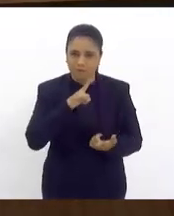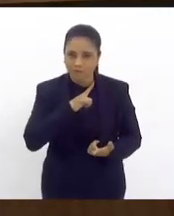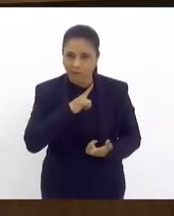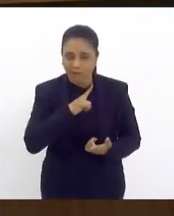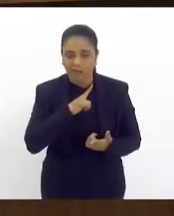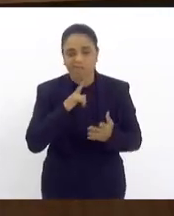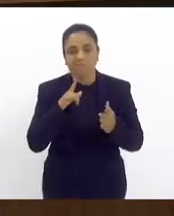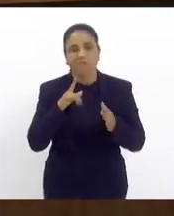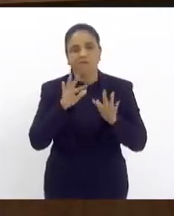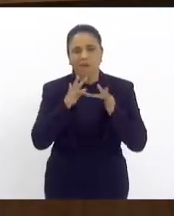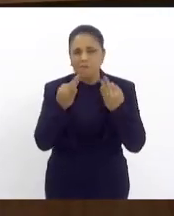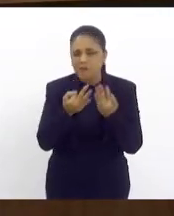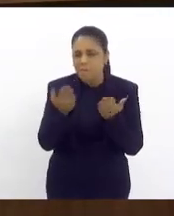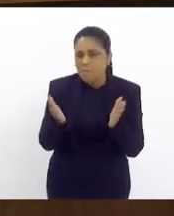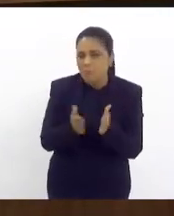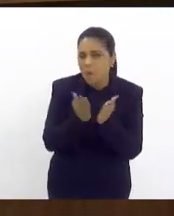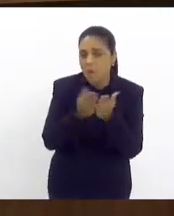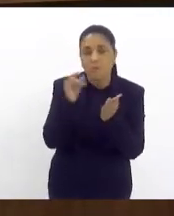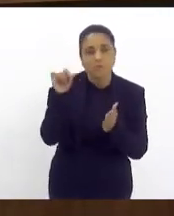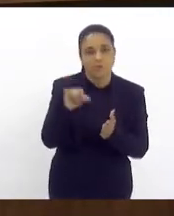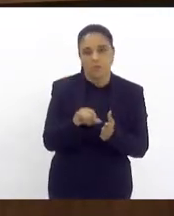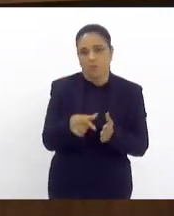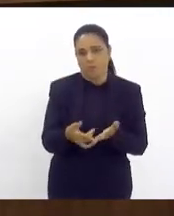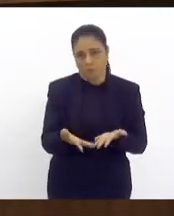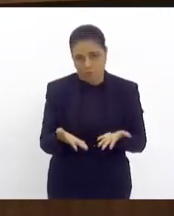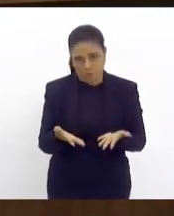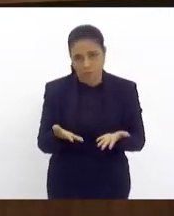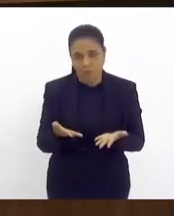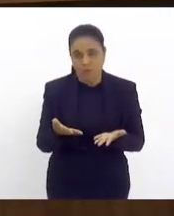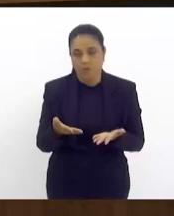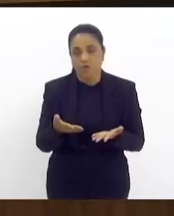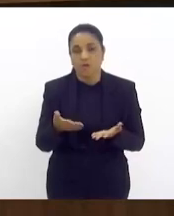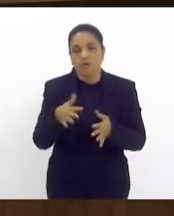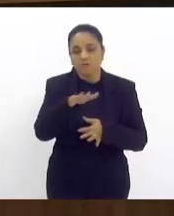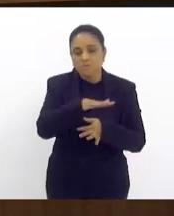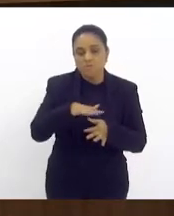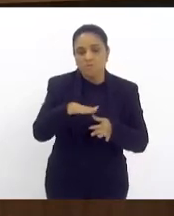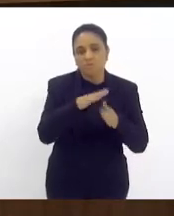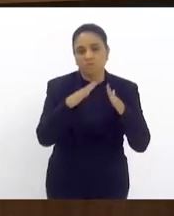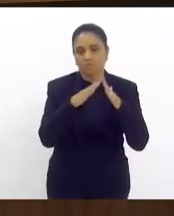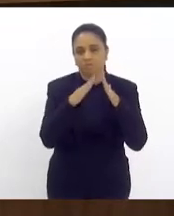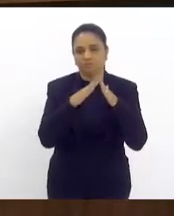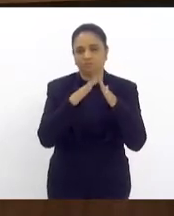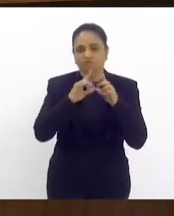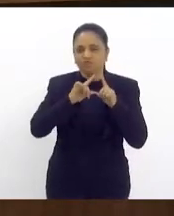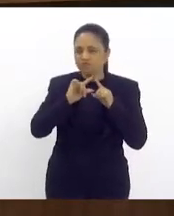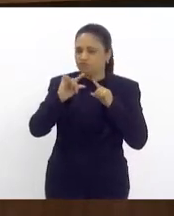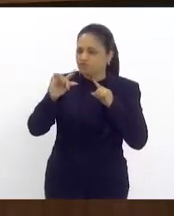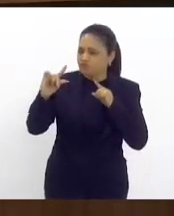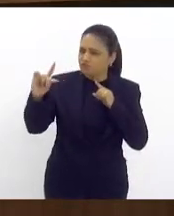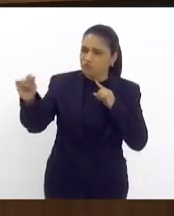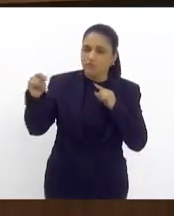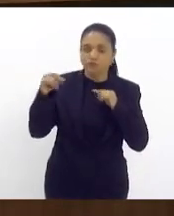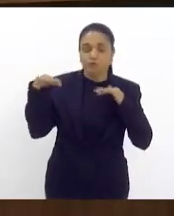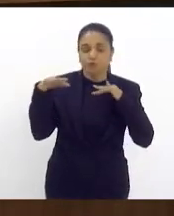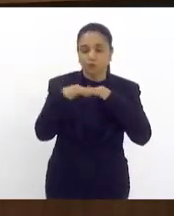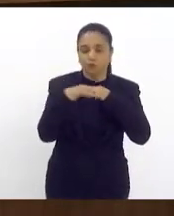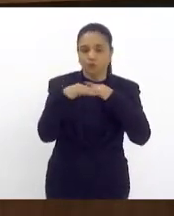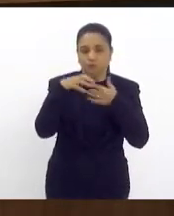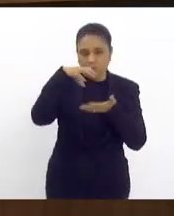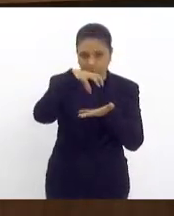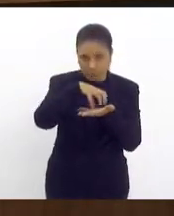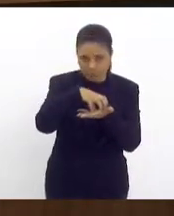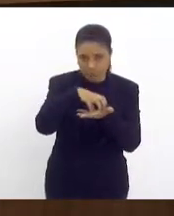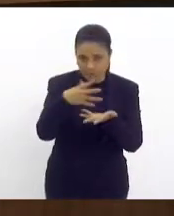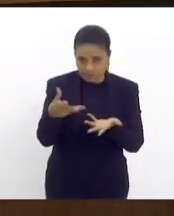mais carentes as mais necessitadas e As que moram em regiões distantes dos cães centros urbanos